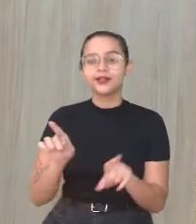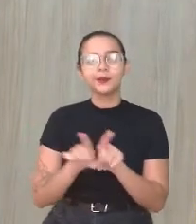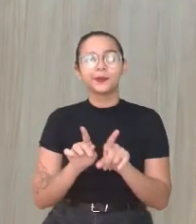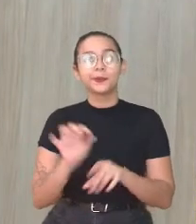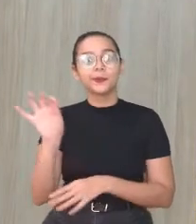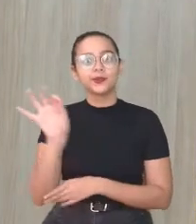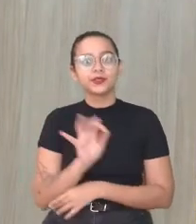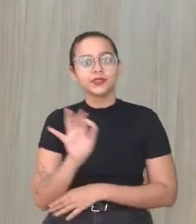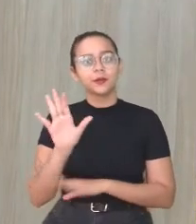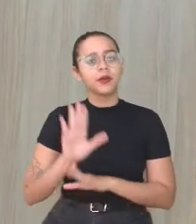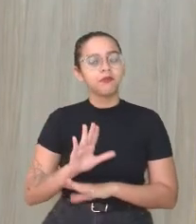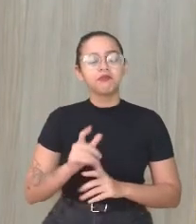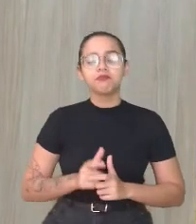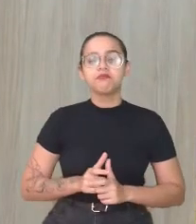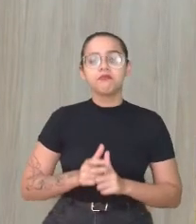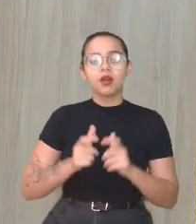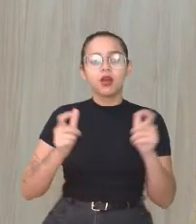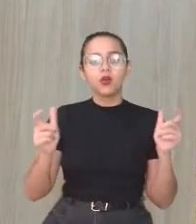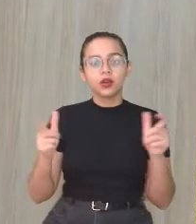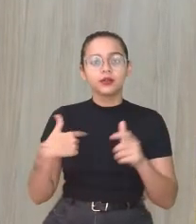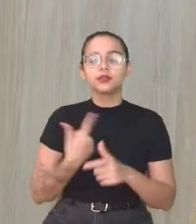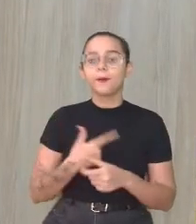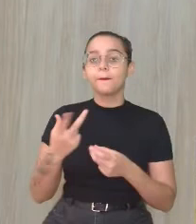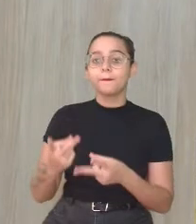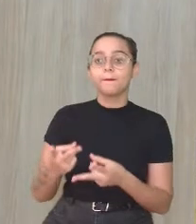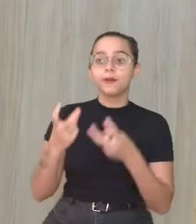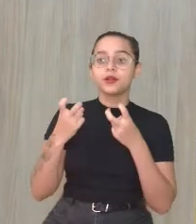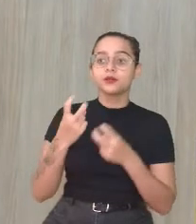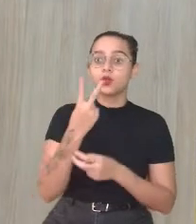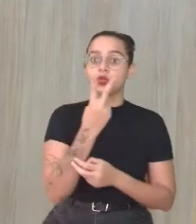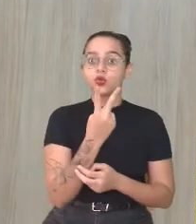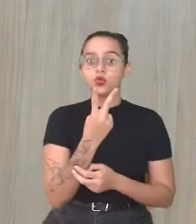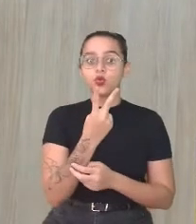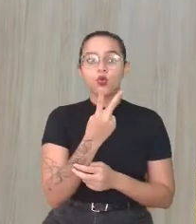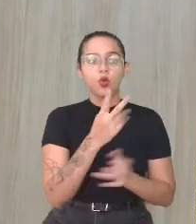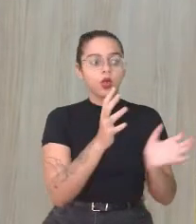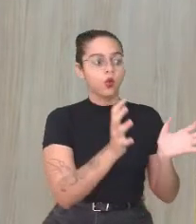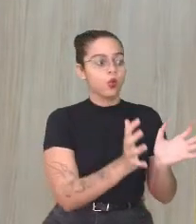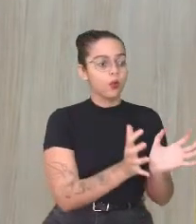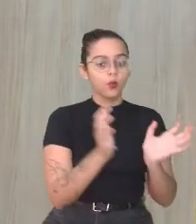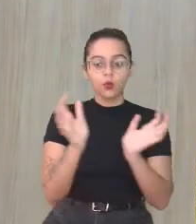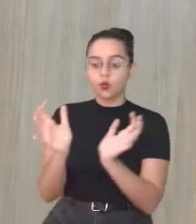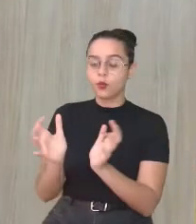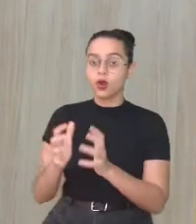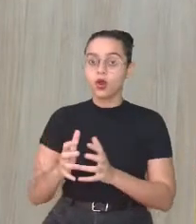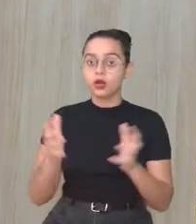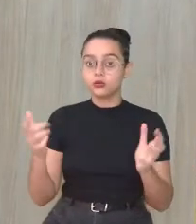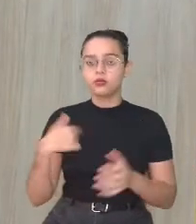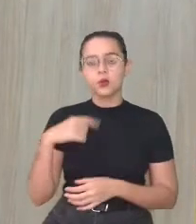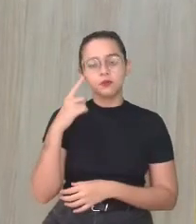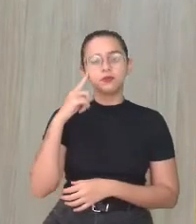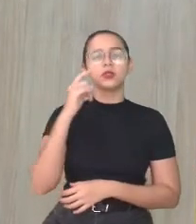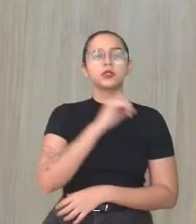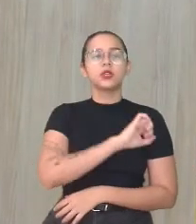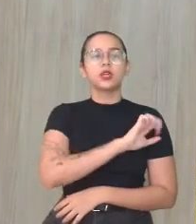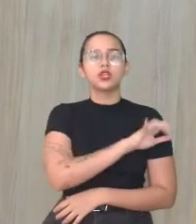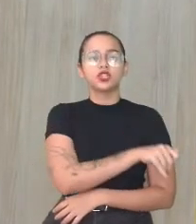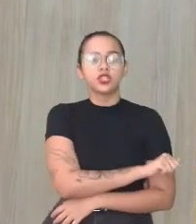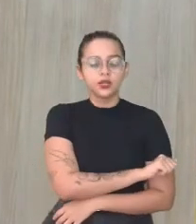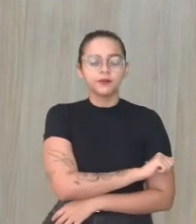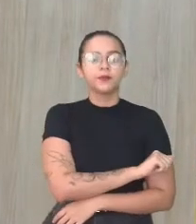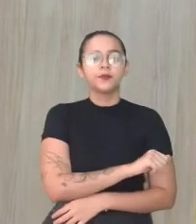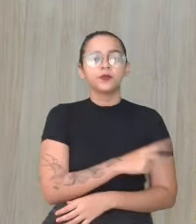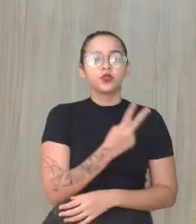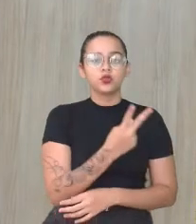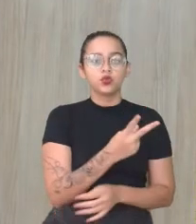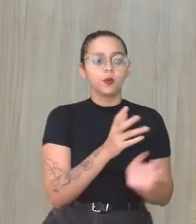porcentagem, só que muitas vezes a gente vai perceber dois grandes grupos, né? Eu mesmo percebo na educação de jovens e adultos, dois grandes grupos